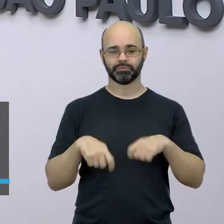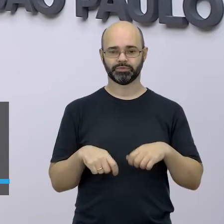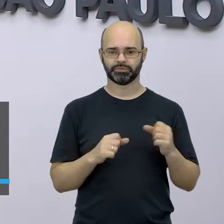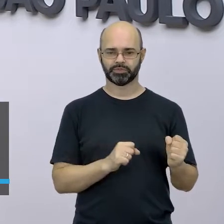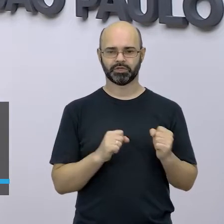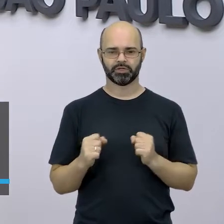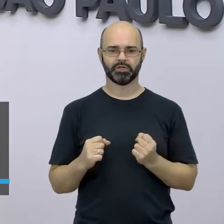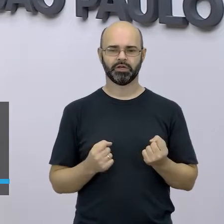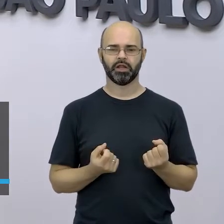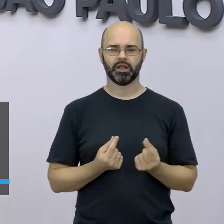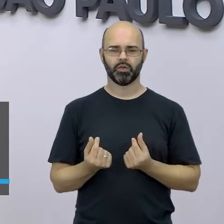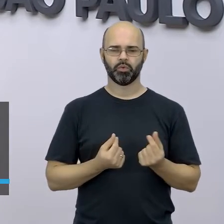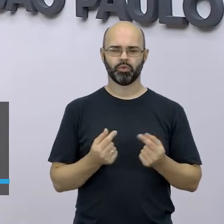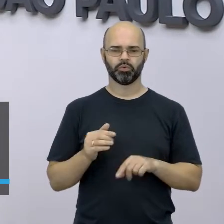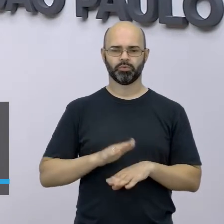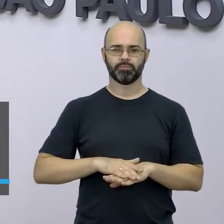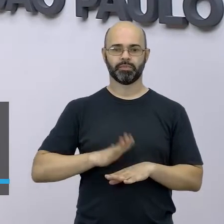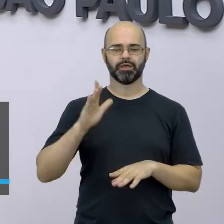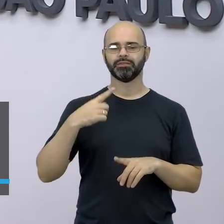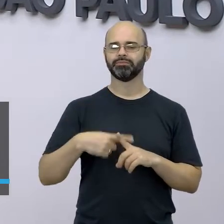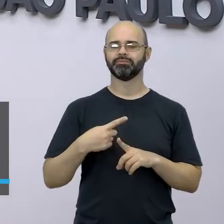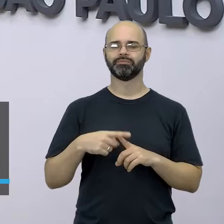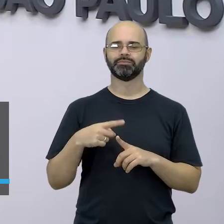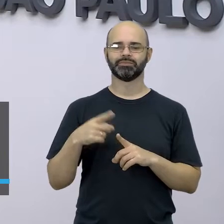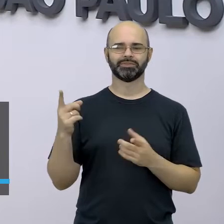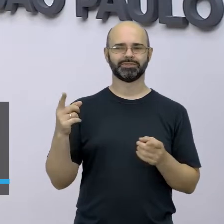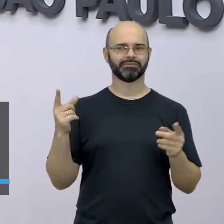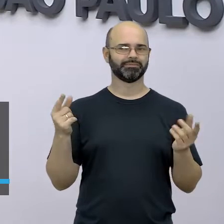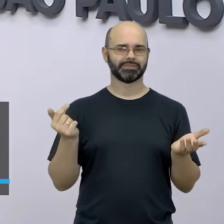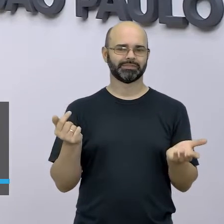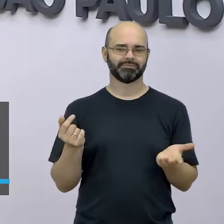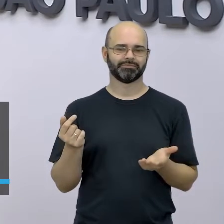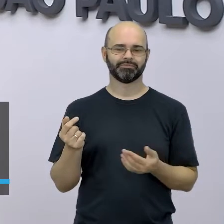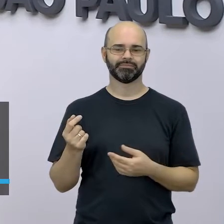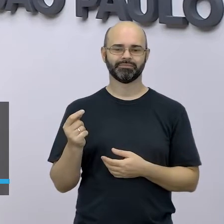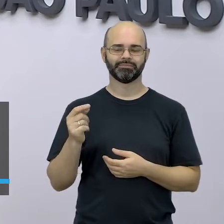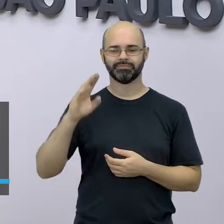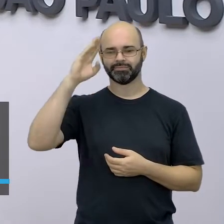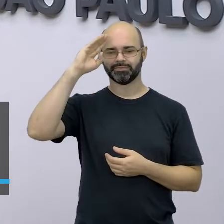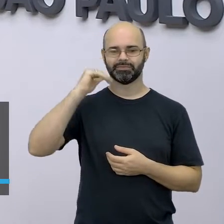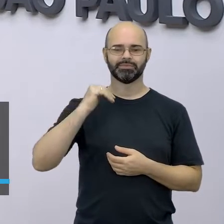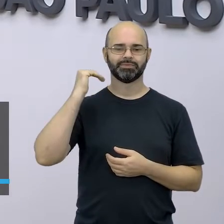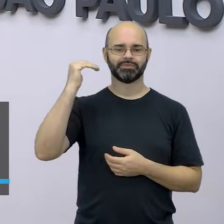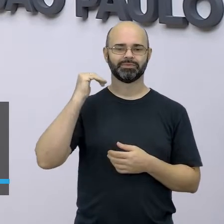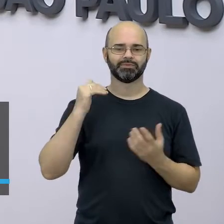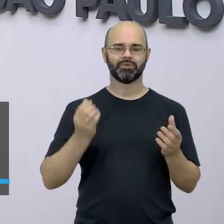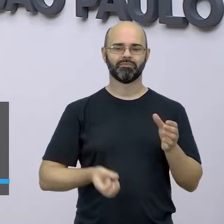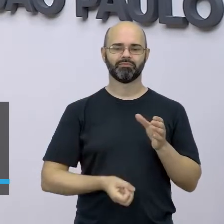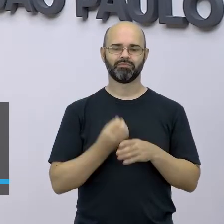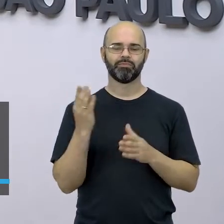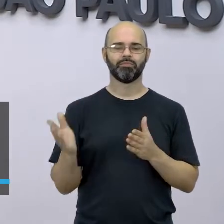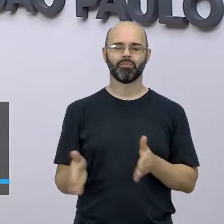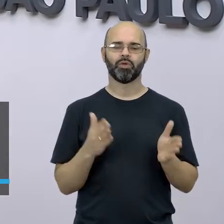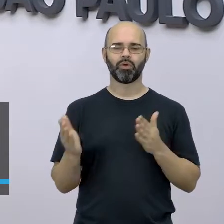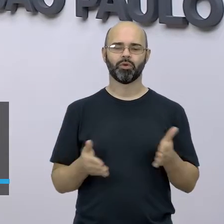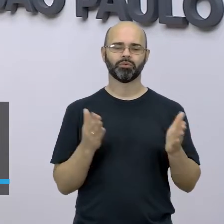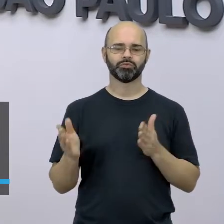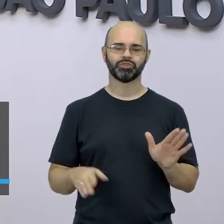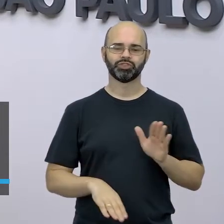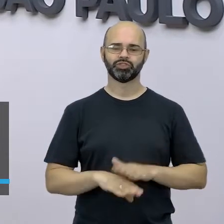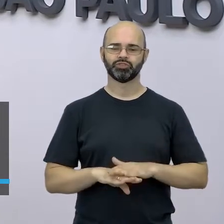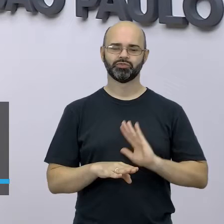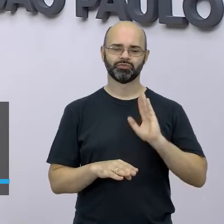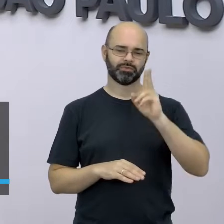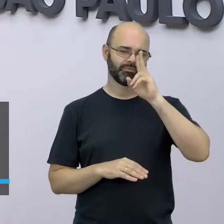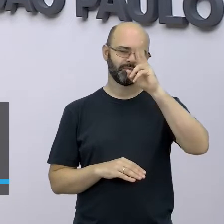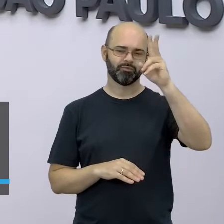eles têm o domínio, o monopólio, enfim, das principais forças produtivas. Então,